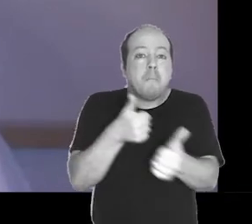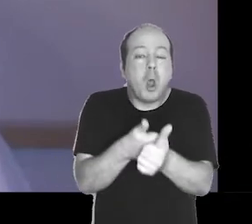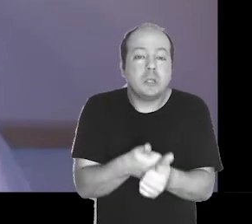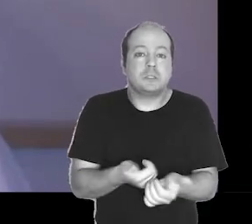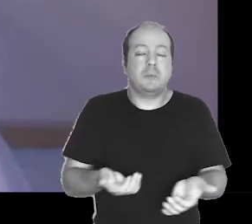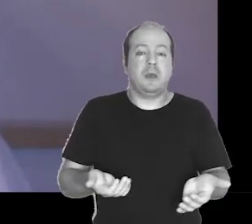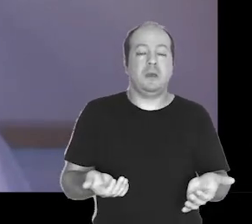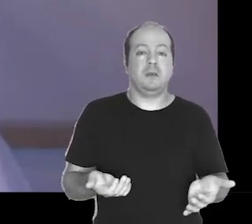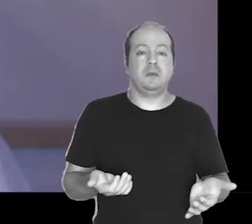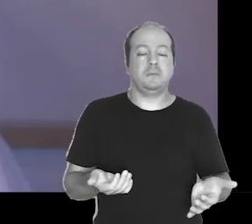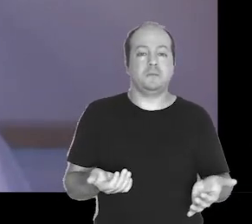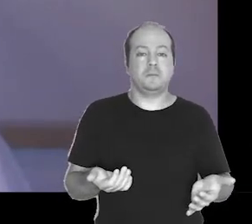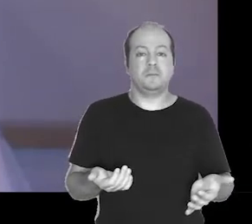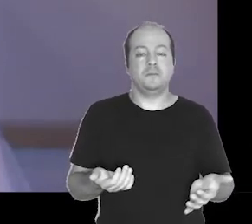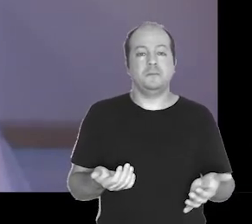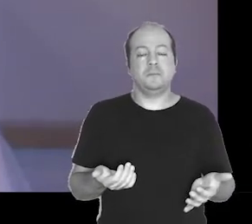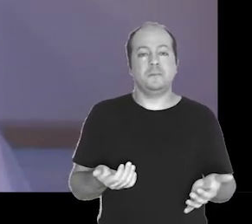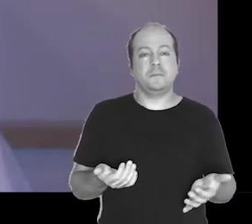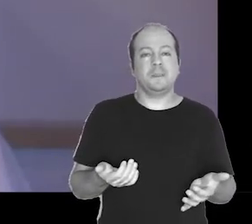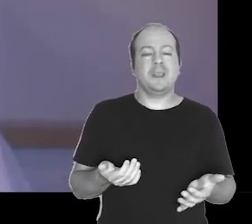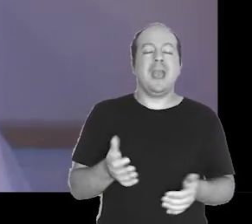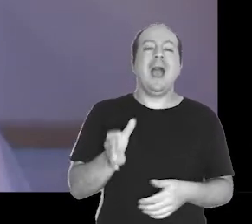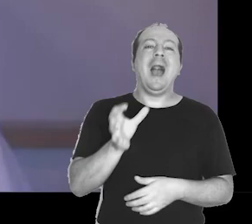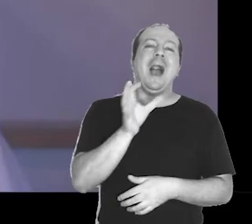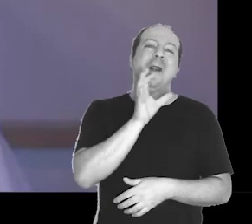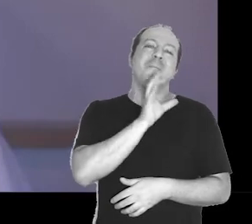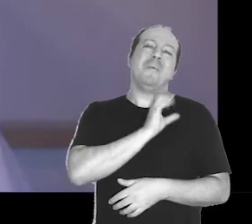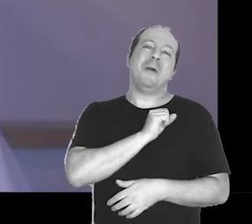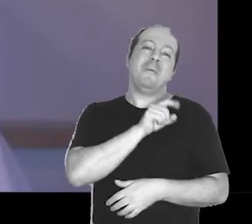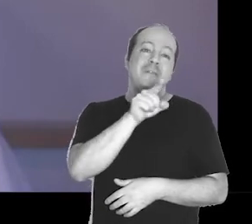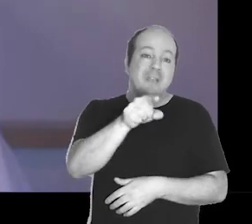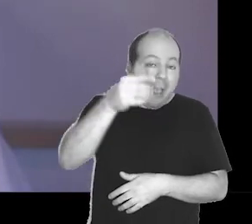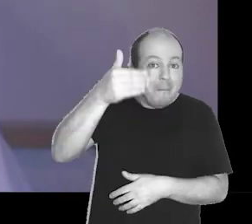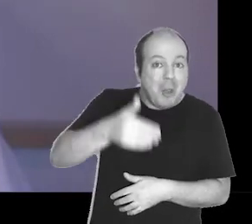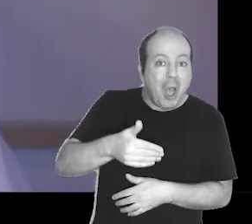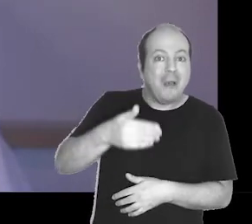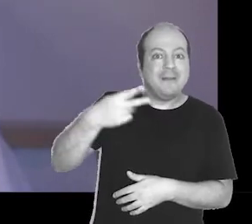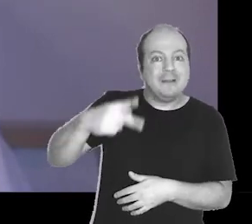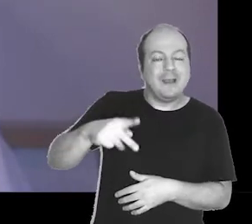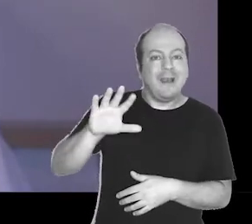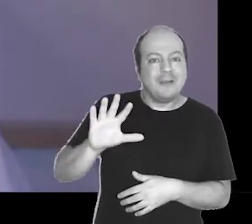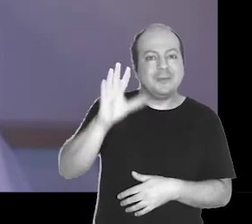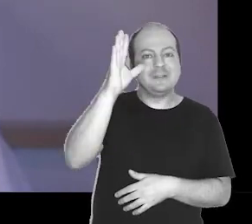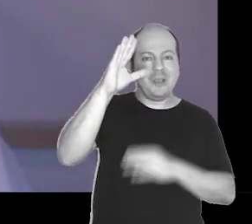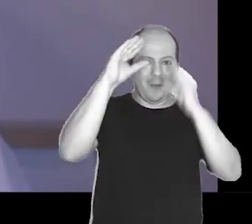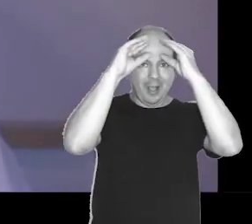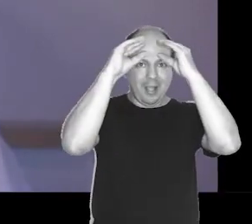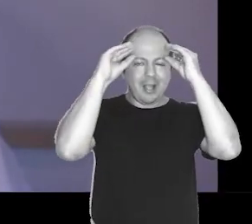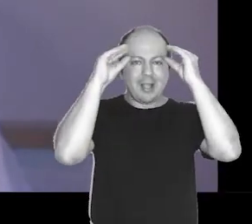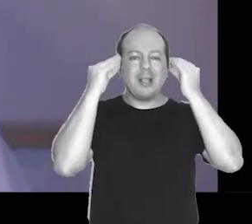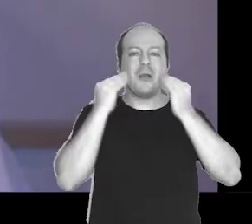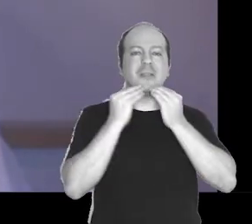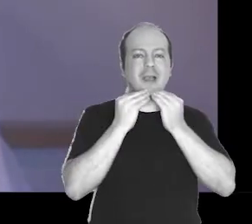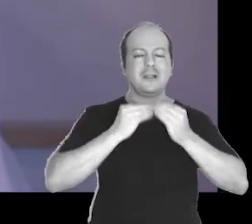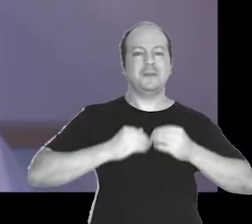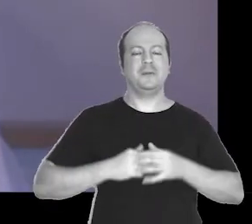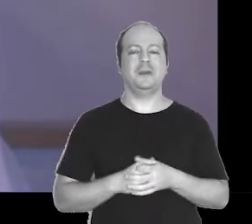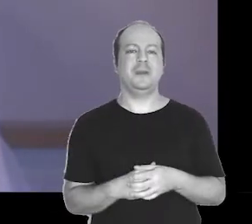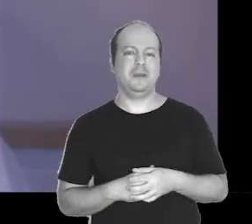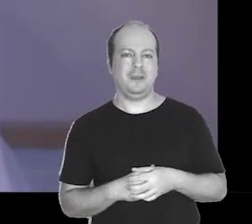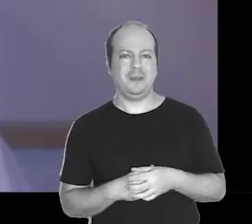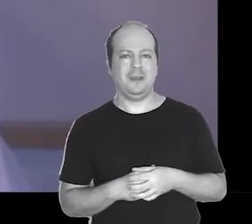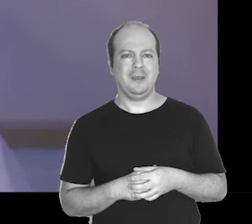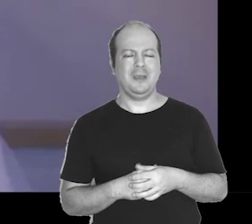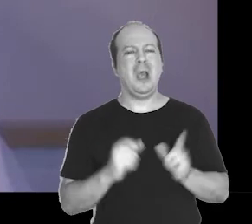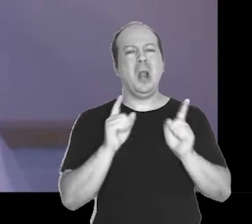Meu amor por você é uma prova disso, Leonardo. mesmo